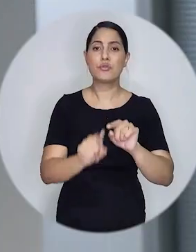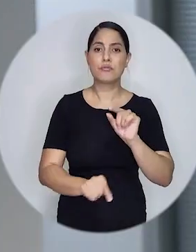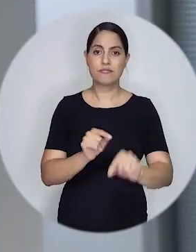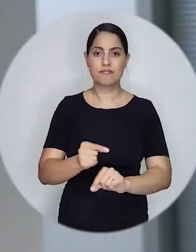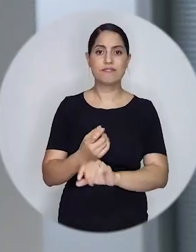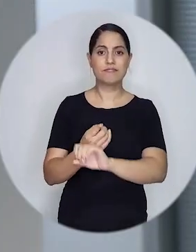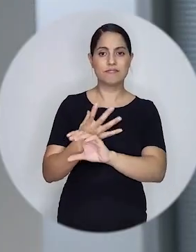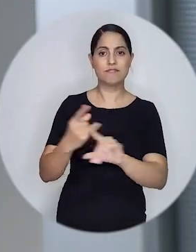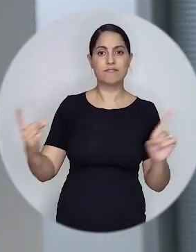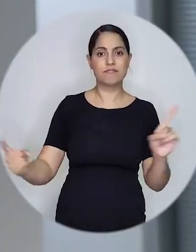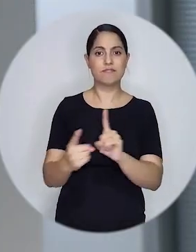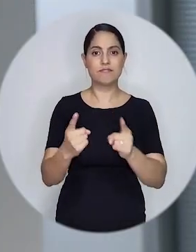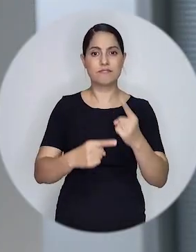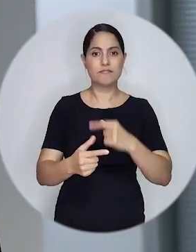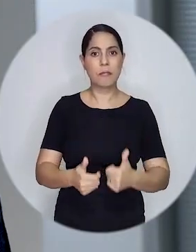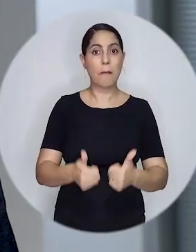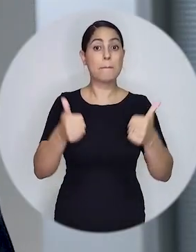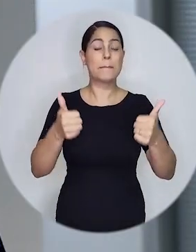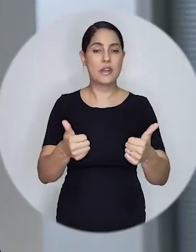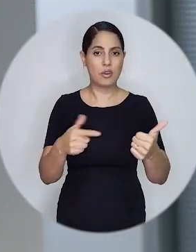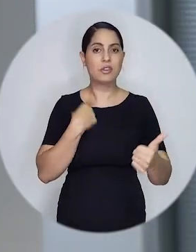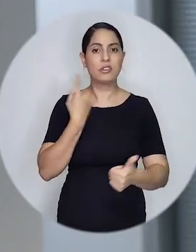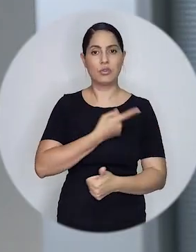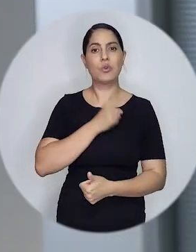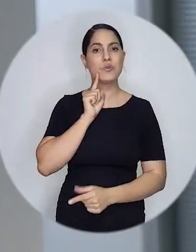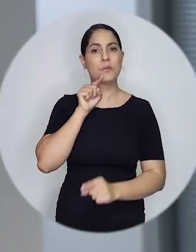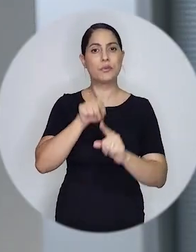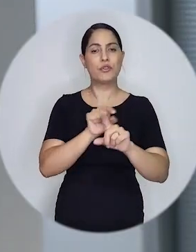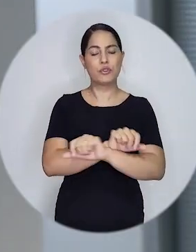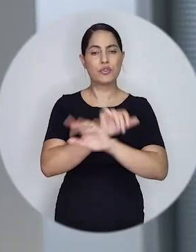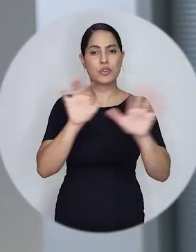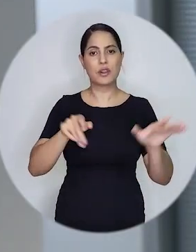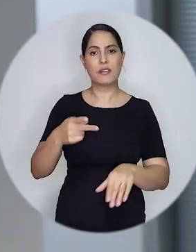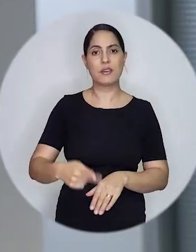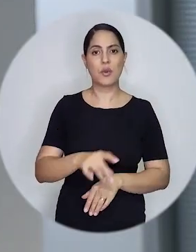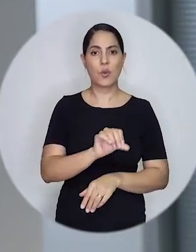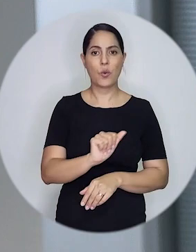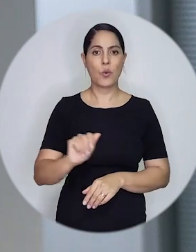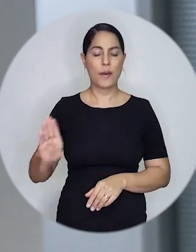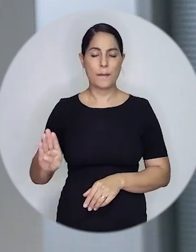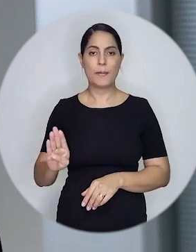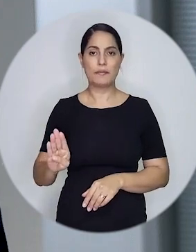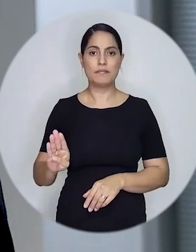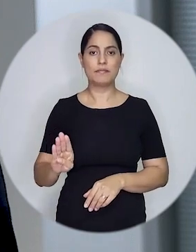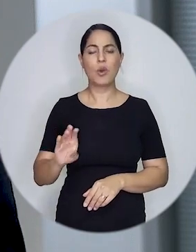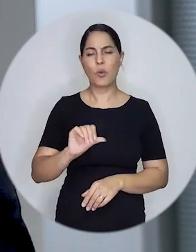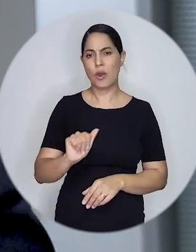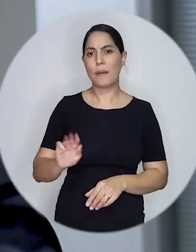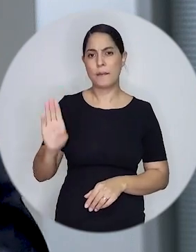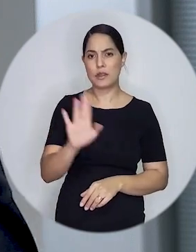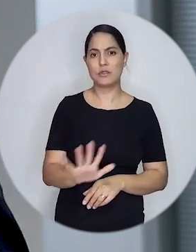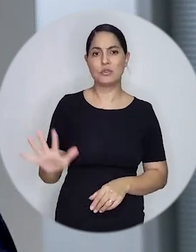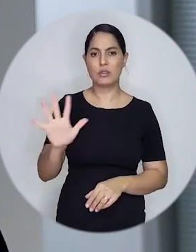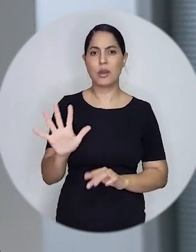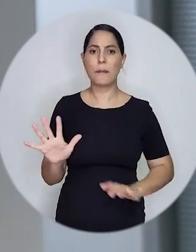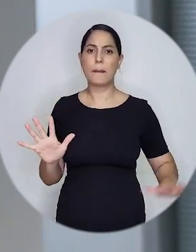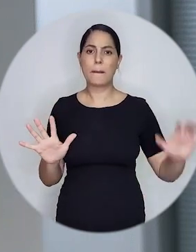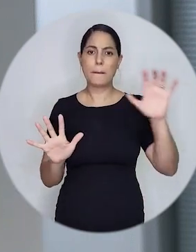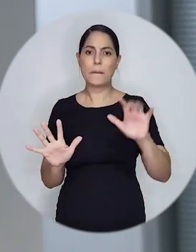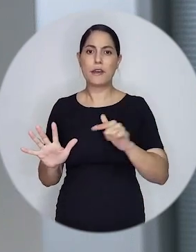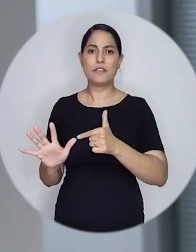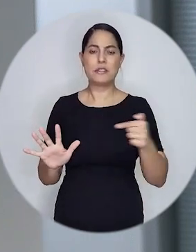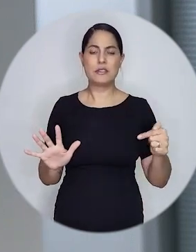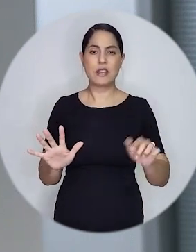profissional. O lema dessa pesquisa é ouvir para melhor atender. E é esse o objetivo que o sistema OAB, através não apenas da